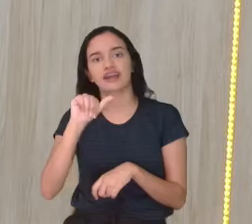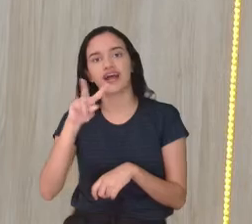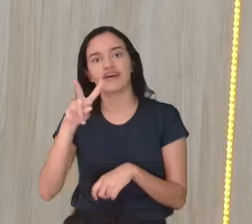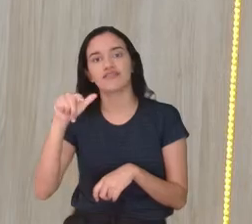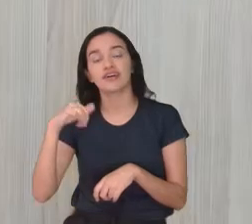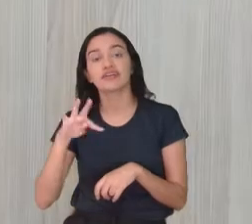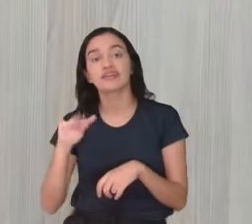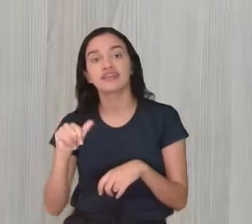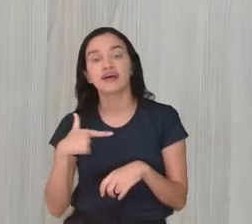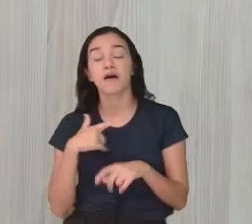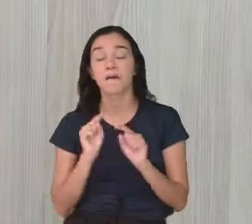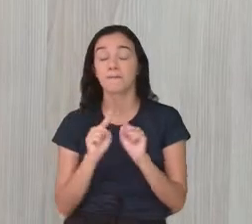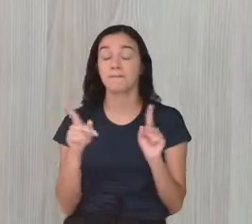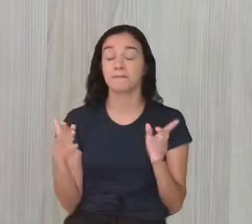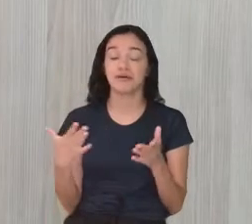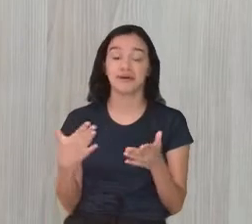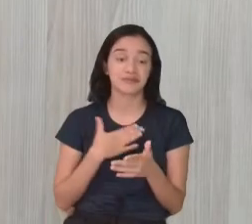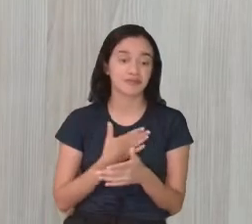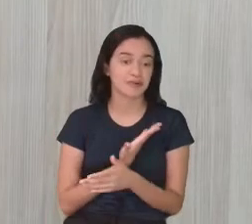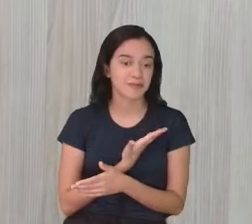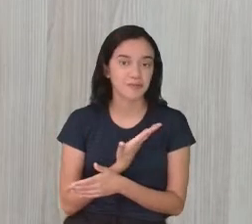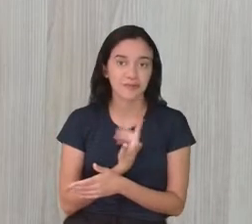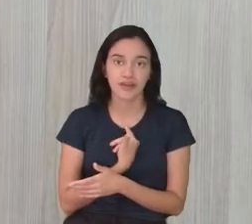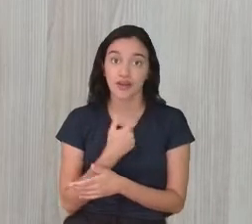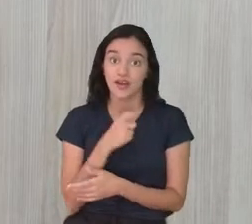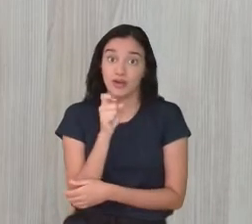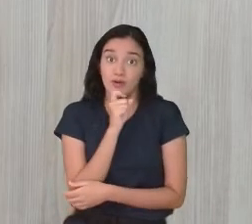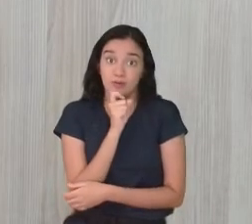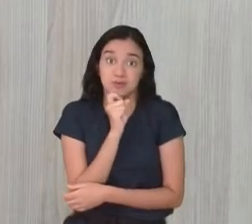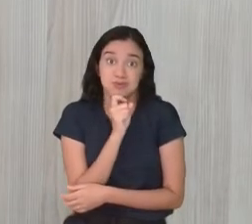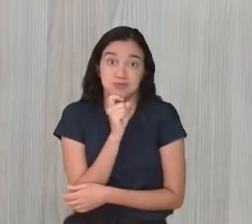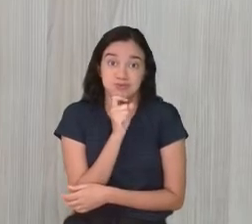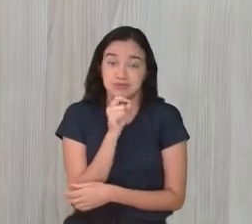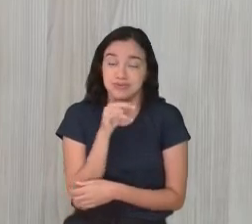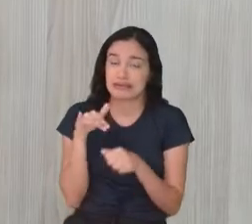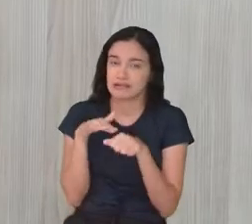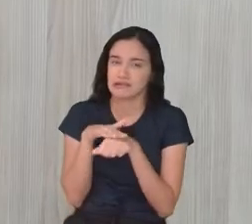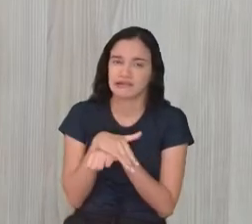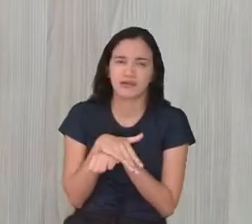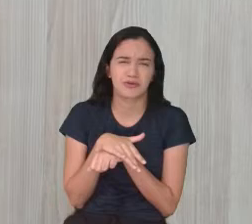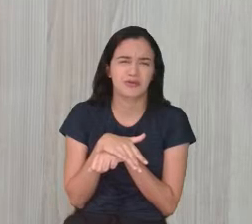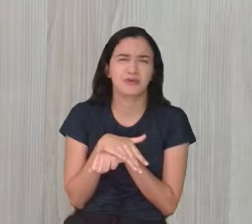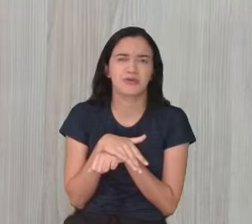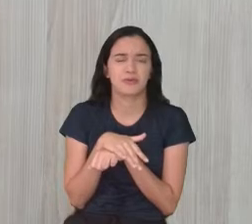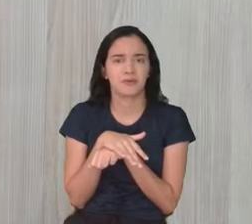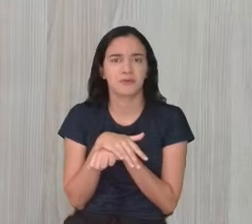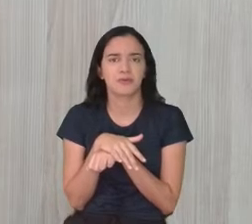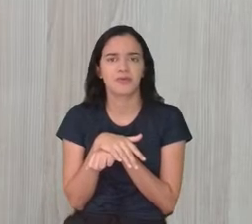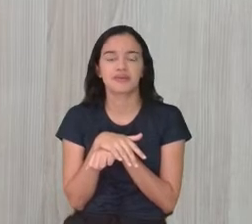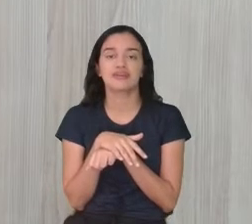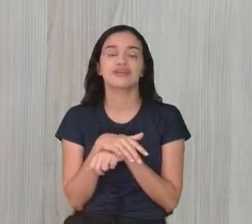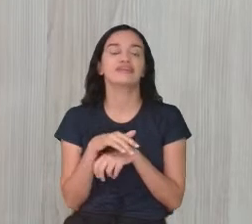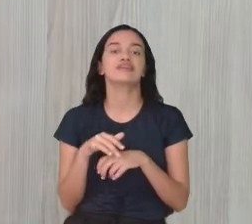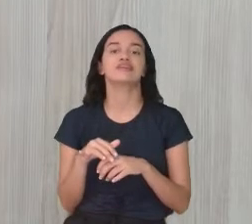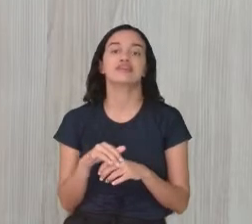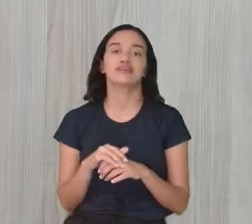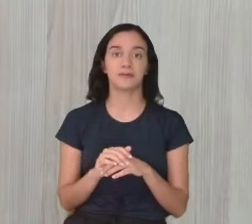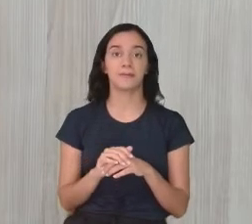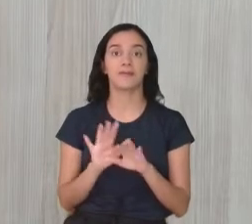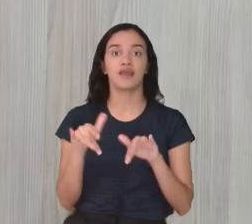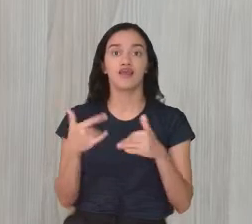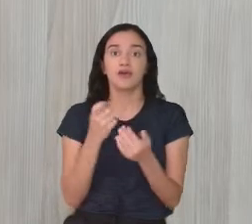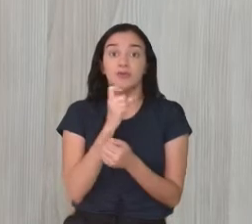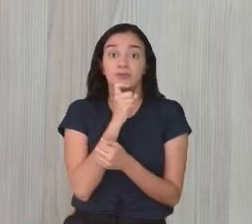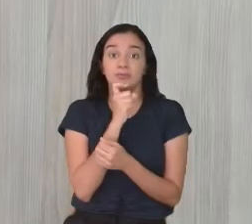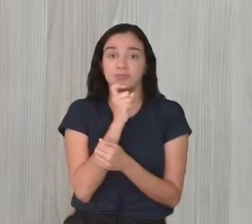igual, mas aí, meu amigo, veio aquela frente fria boa de noite, né? Aquela neblina se instala ali, né?